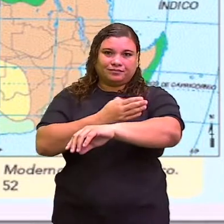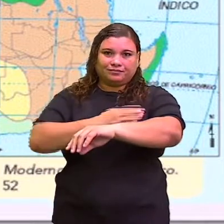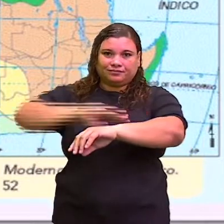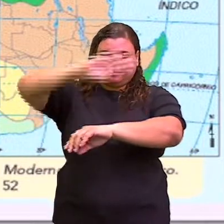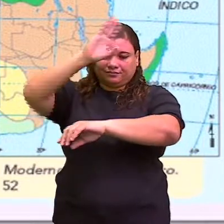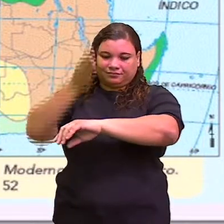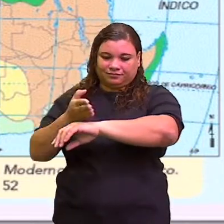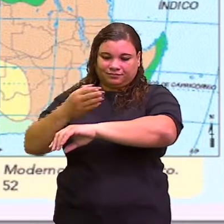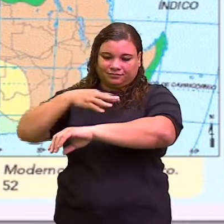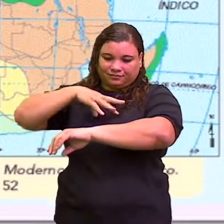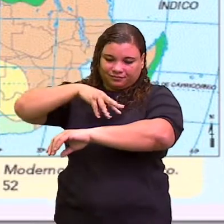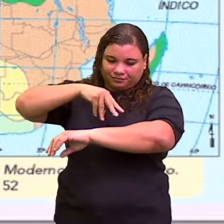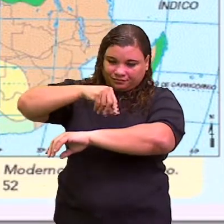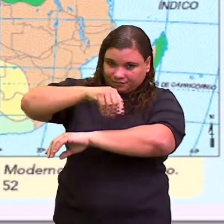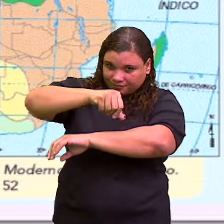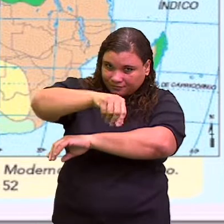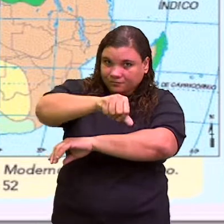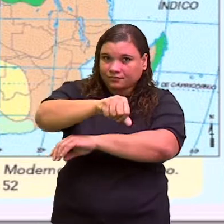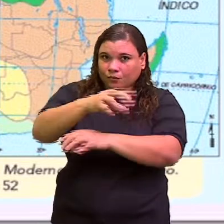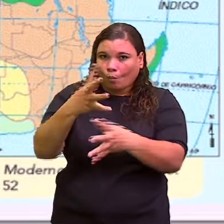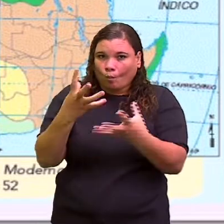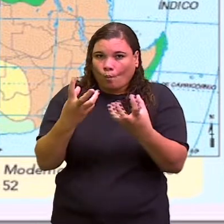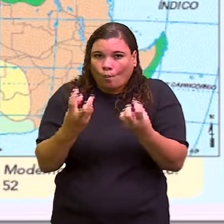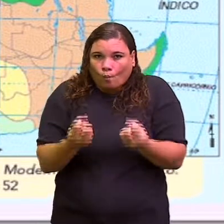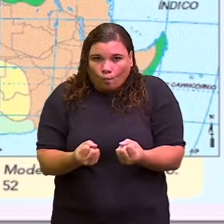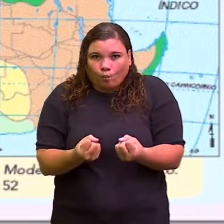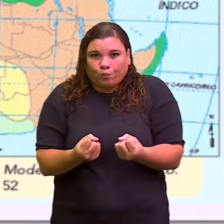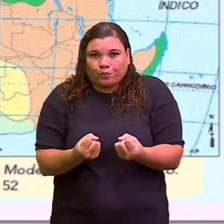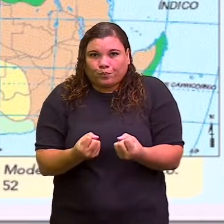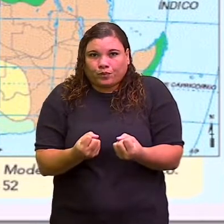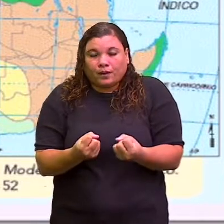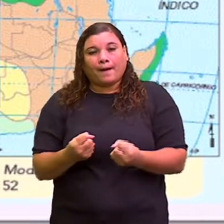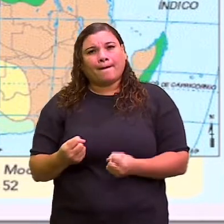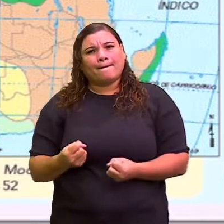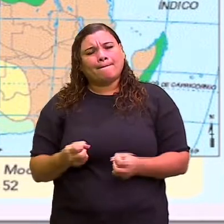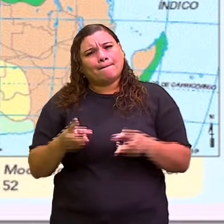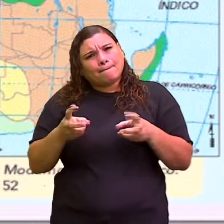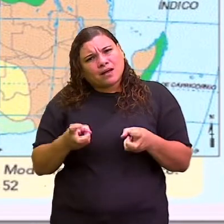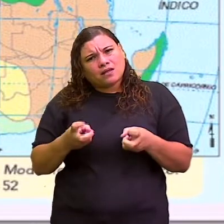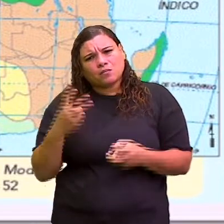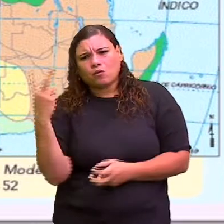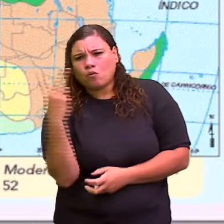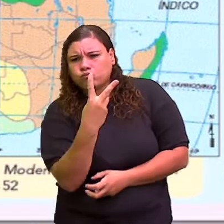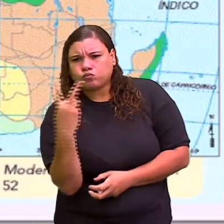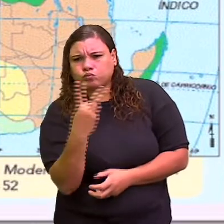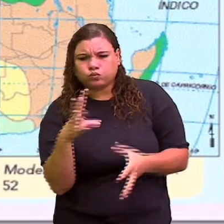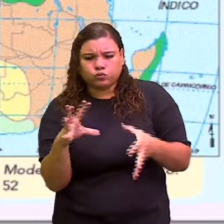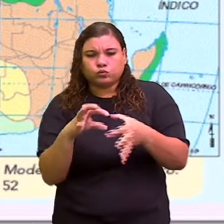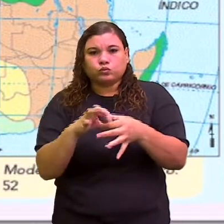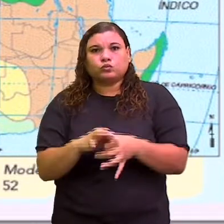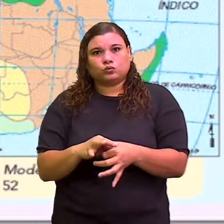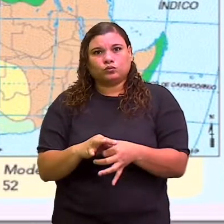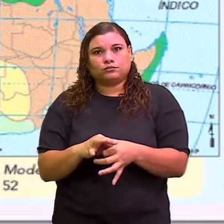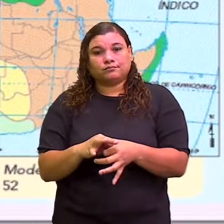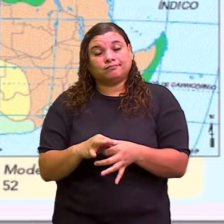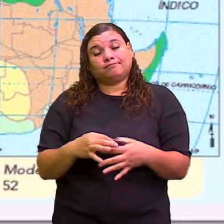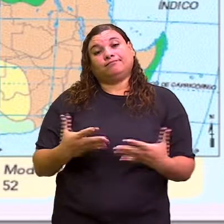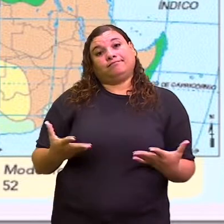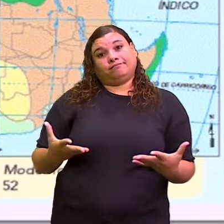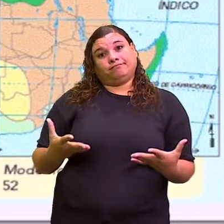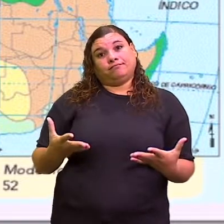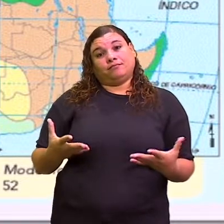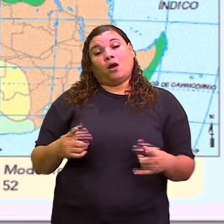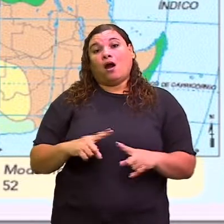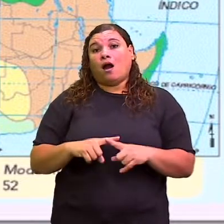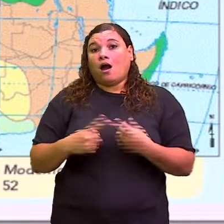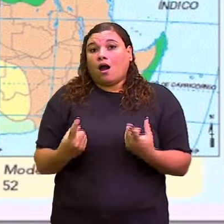interferindo na vegetação. Olhem bem, nós vamos chegando aí próximo da linha do Equador, nós vamos ter